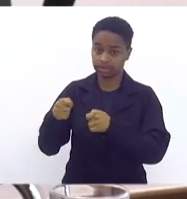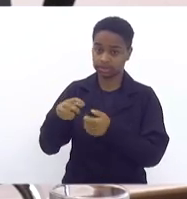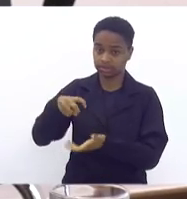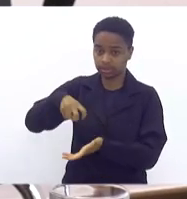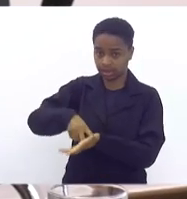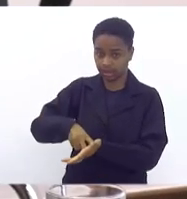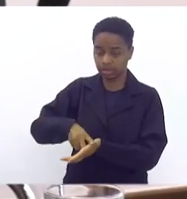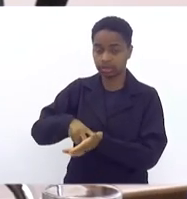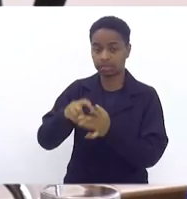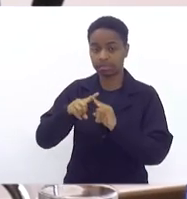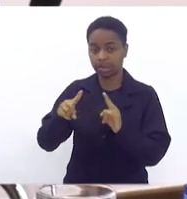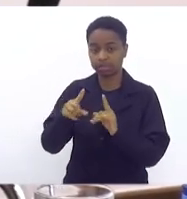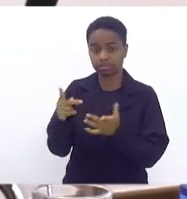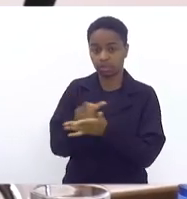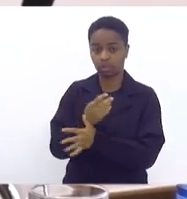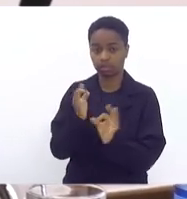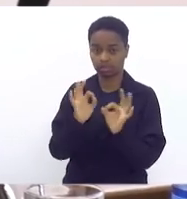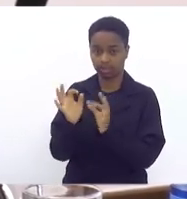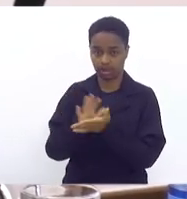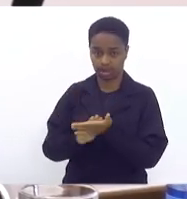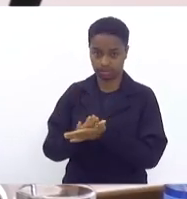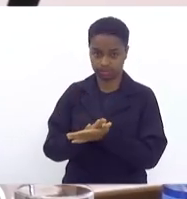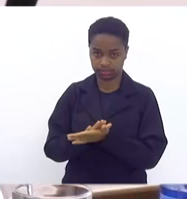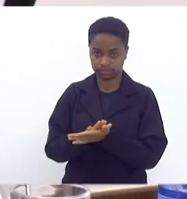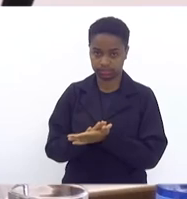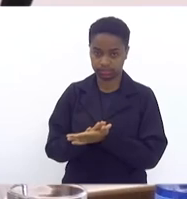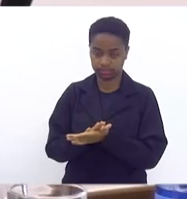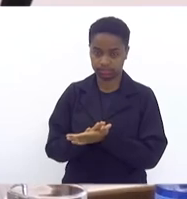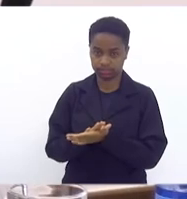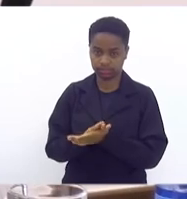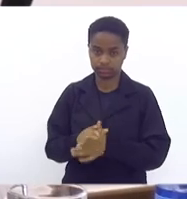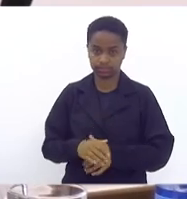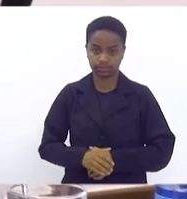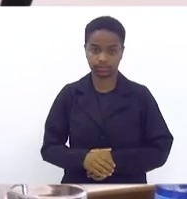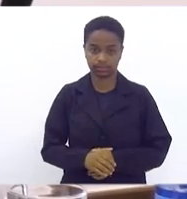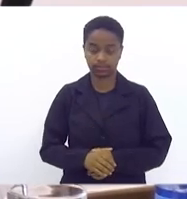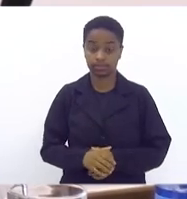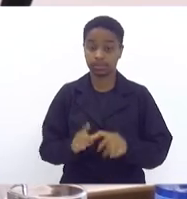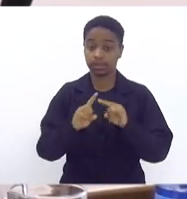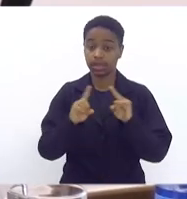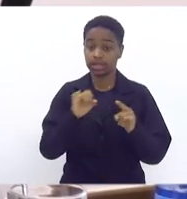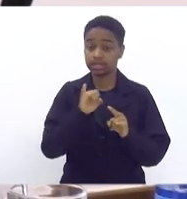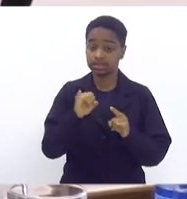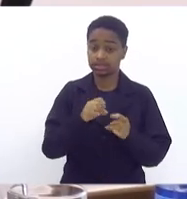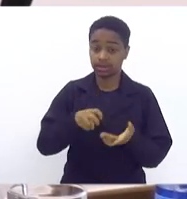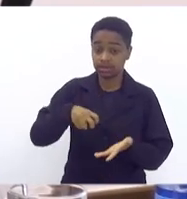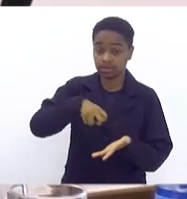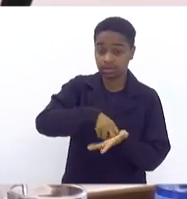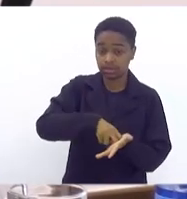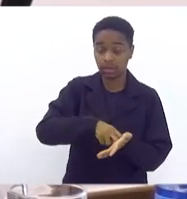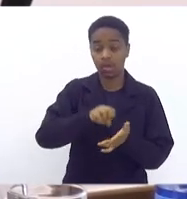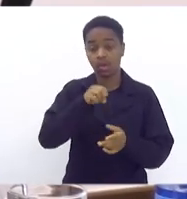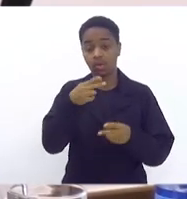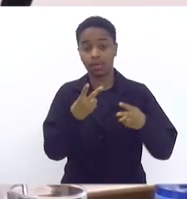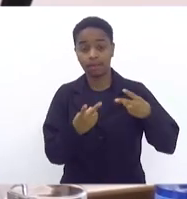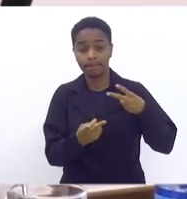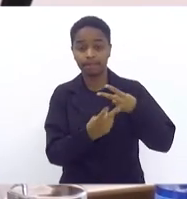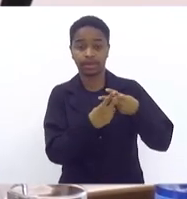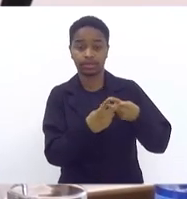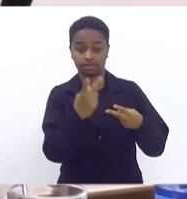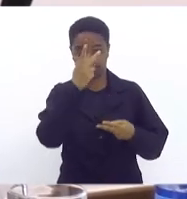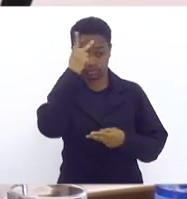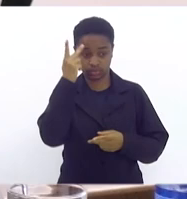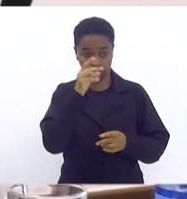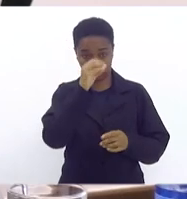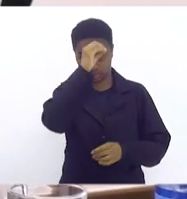punição não vai sofrer uma punição quando você Condena ou prende um inocente você